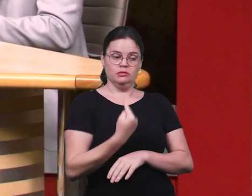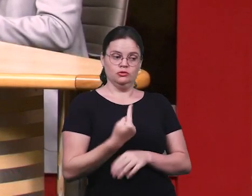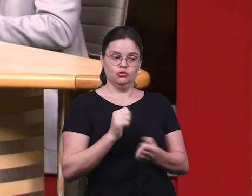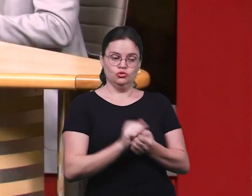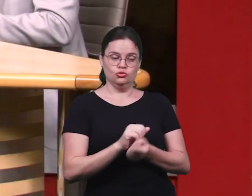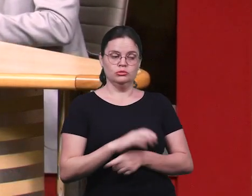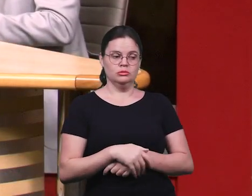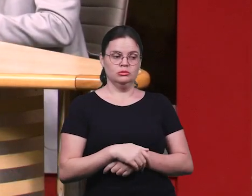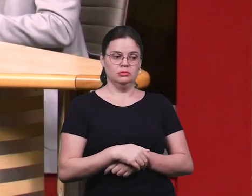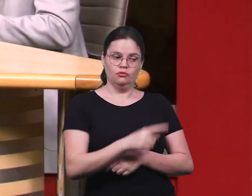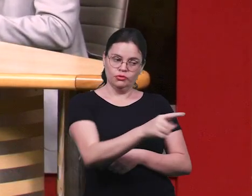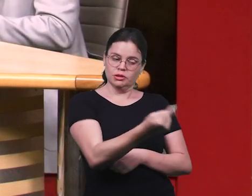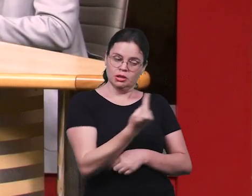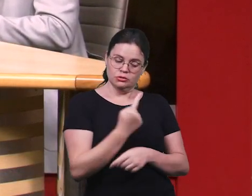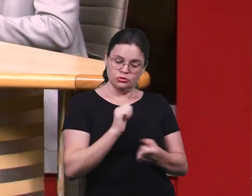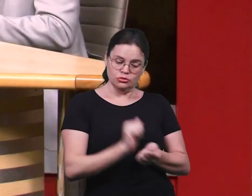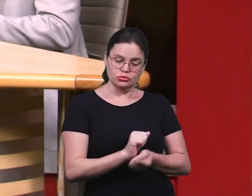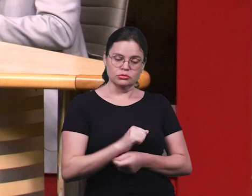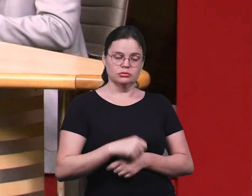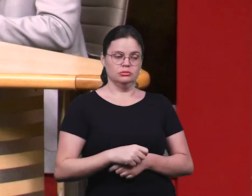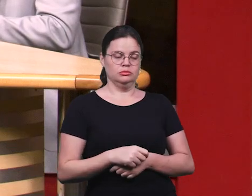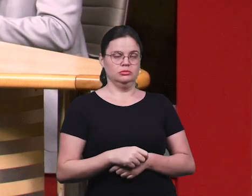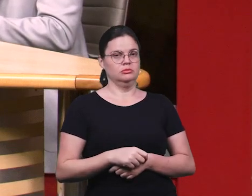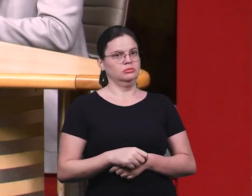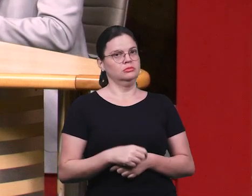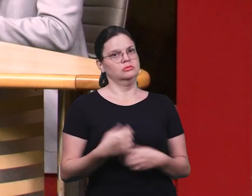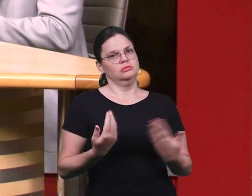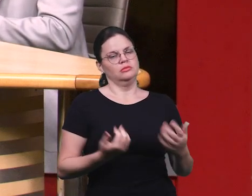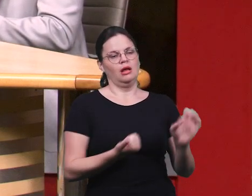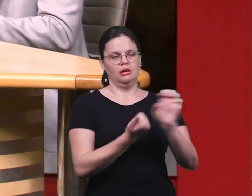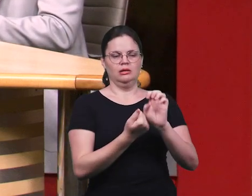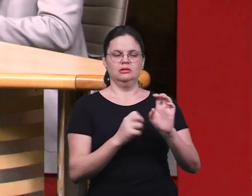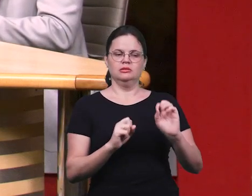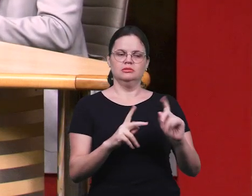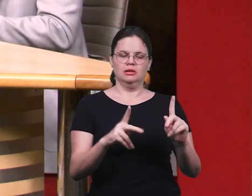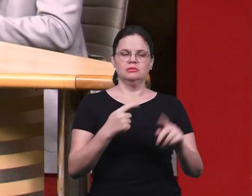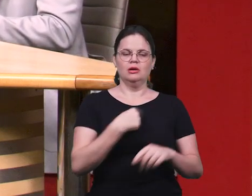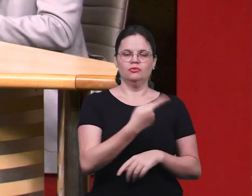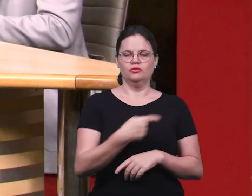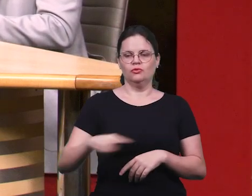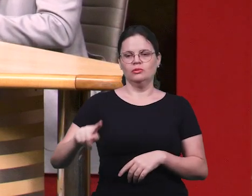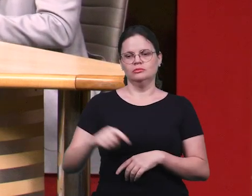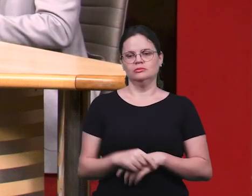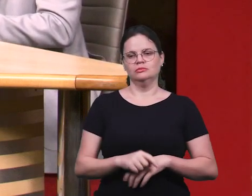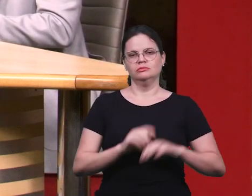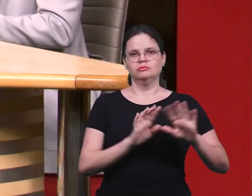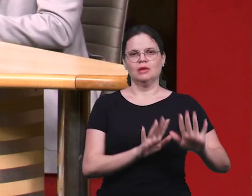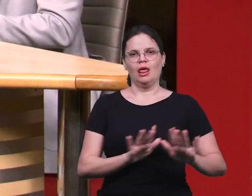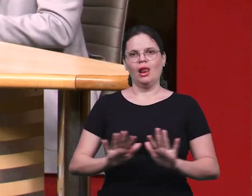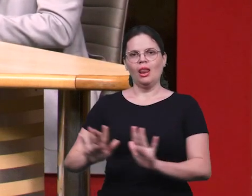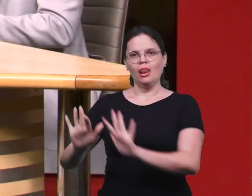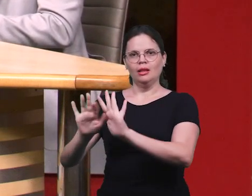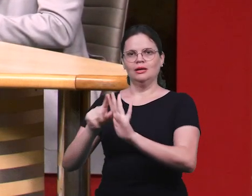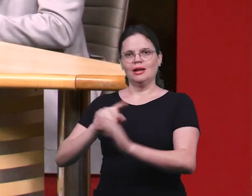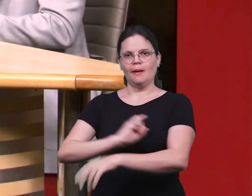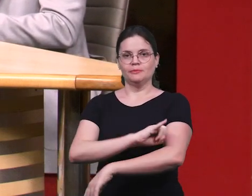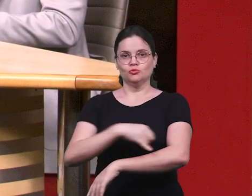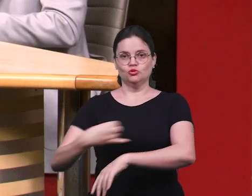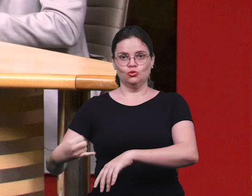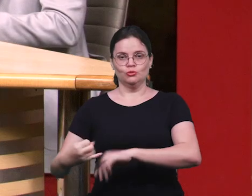tu fores conosco. Aí ele encerra o versículo que ele ia fazer, irei.